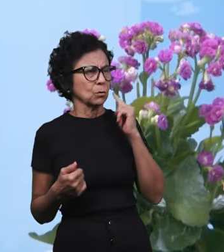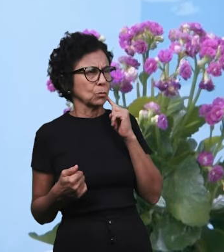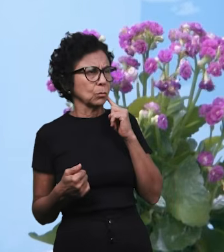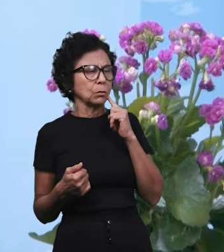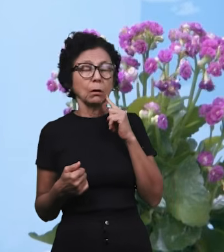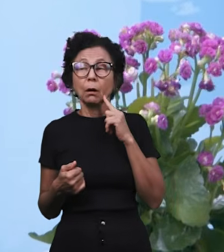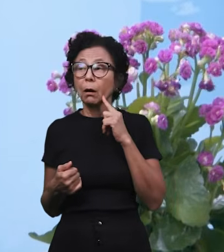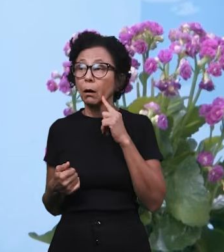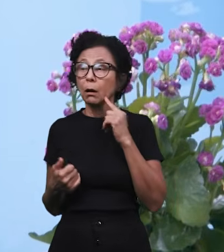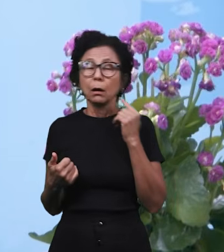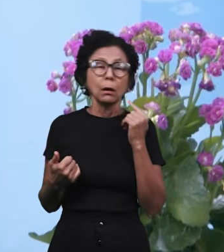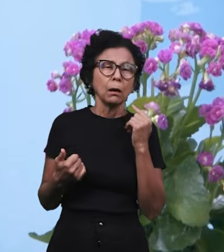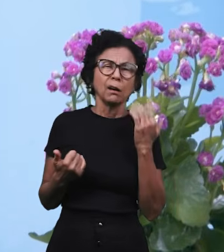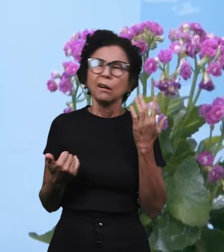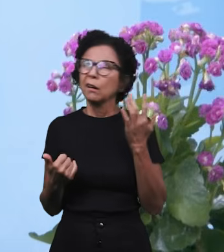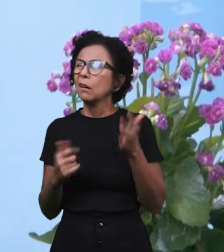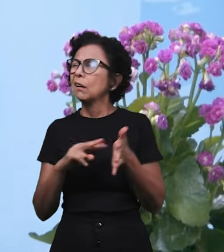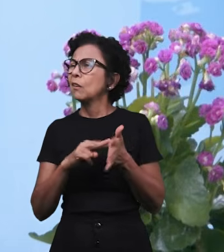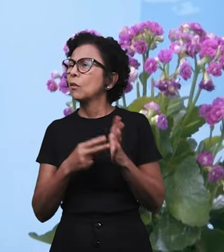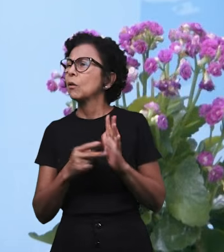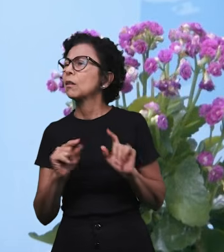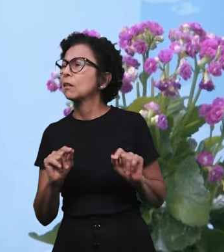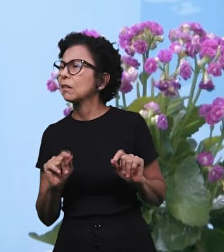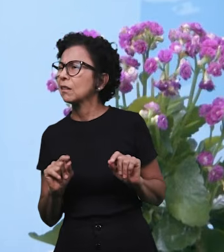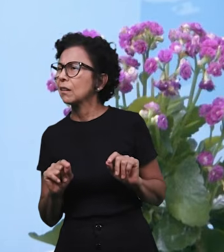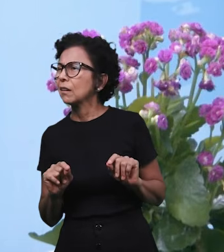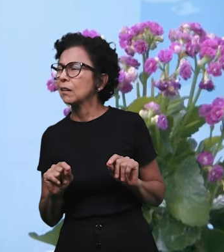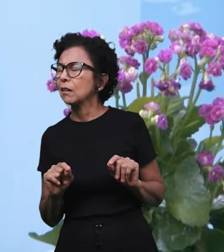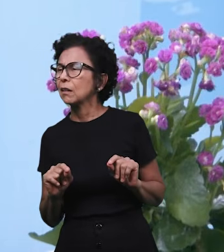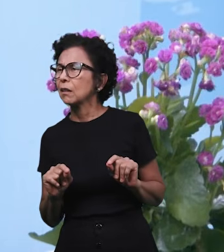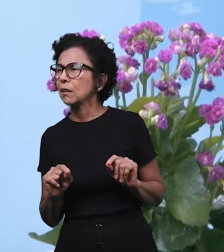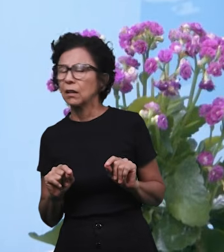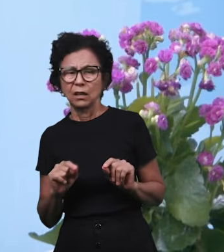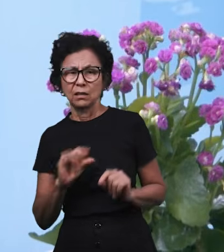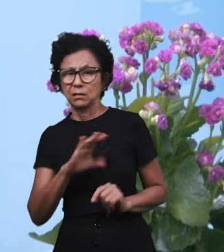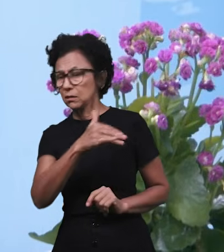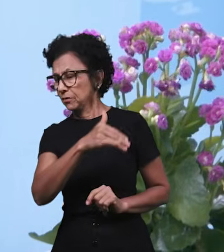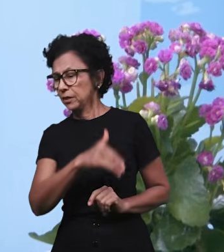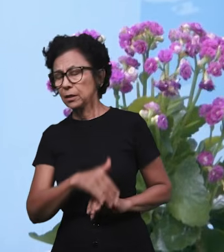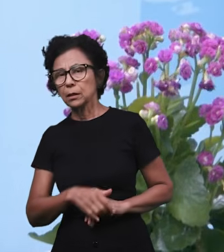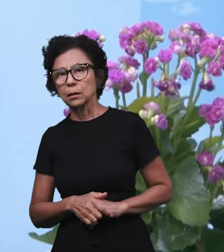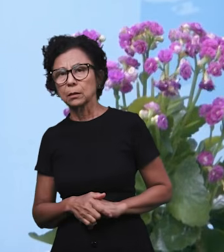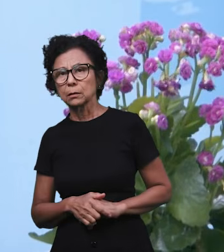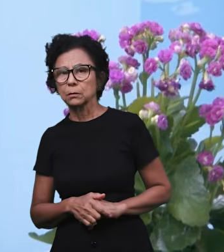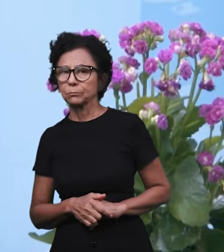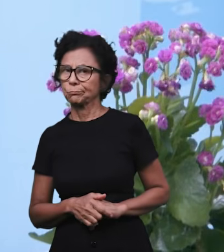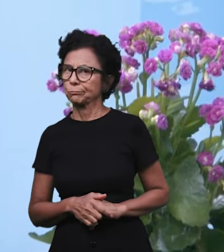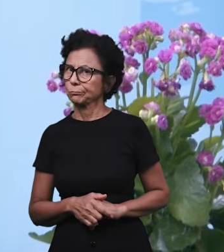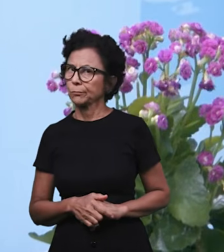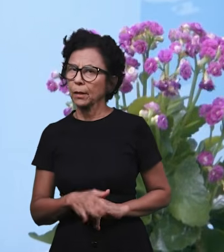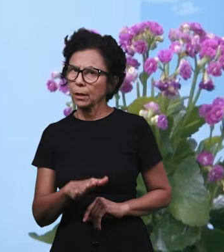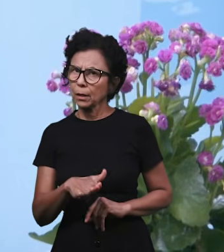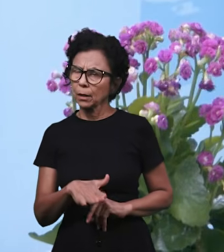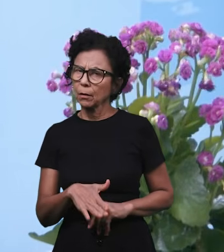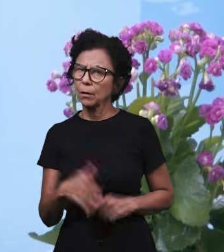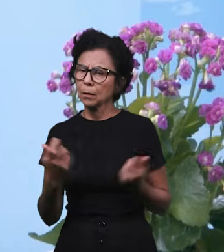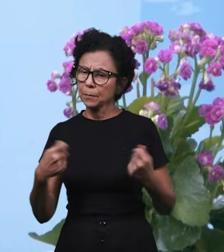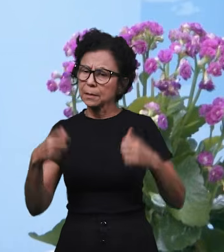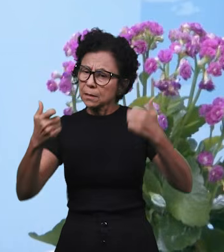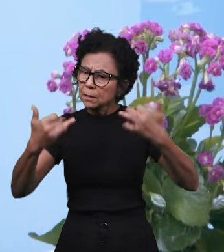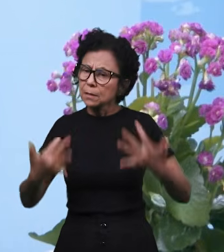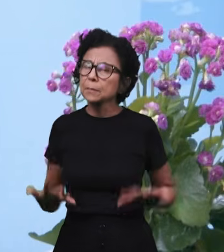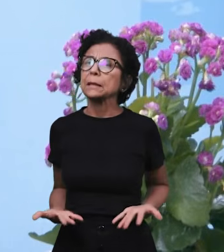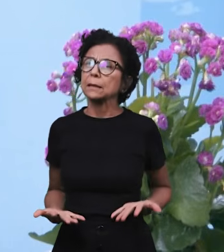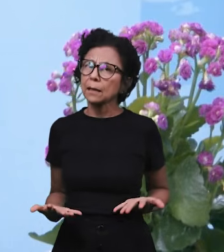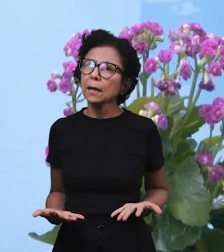para poder entender o que é isso, não é mais humano você explicar o que significa, você já dá